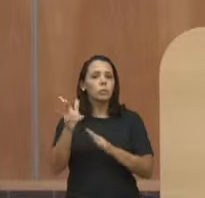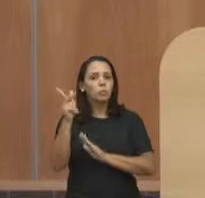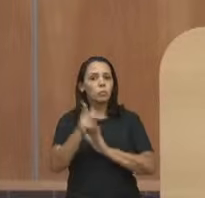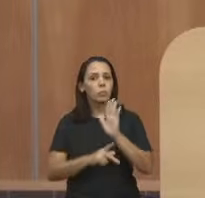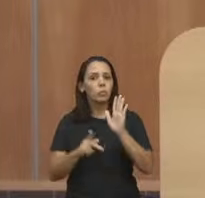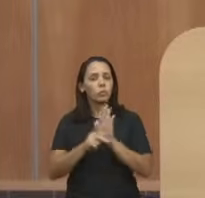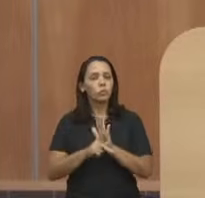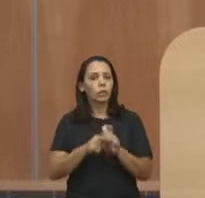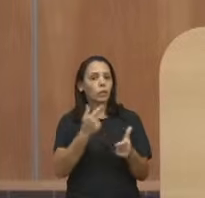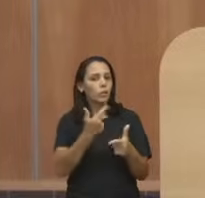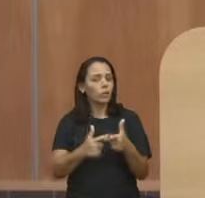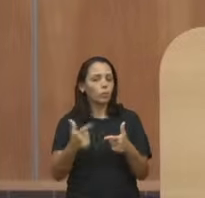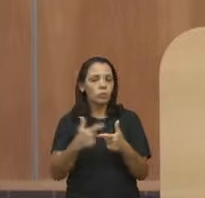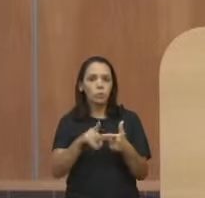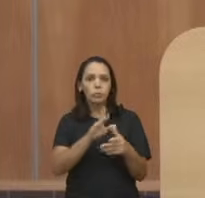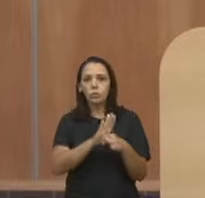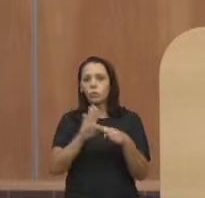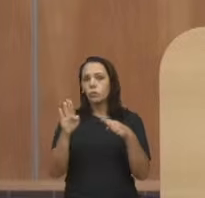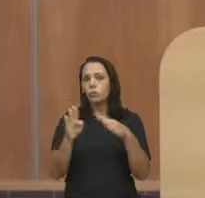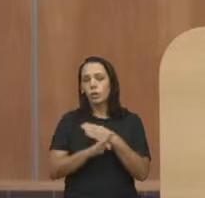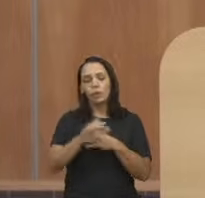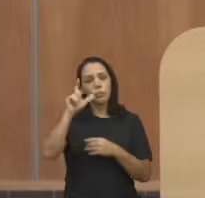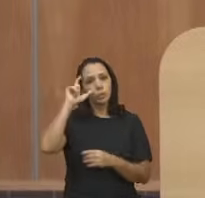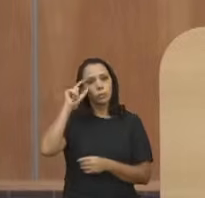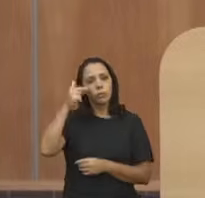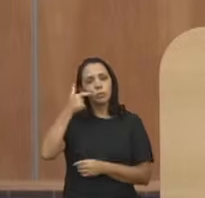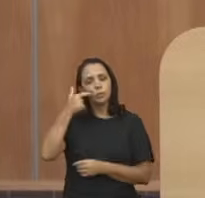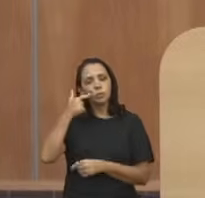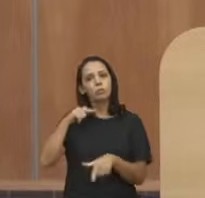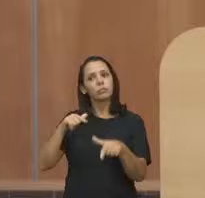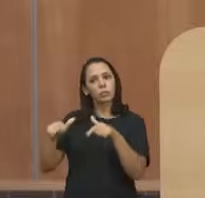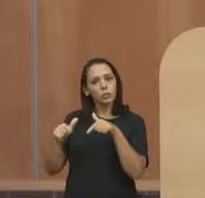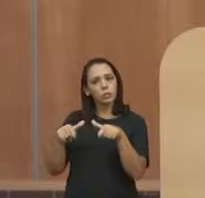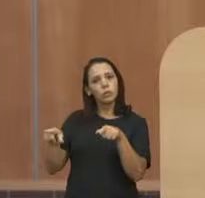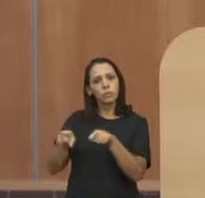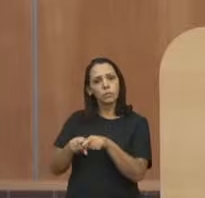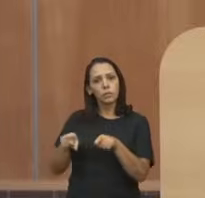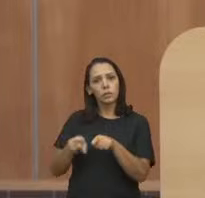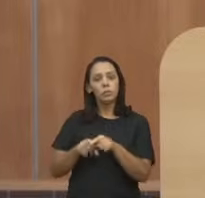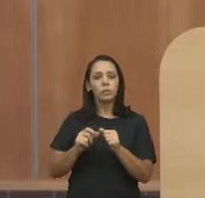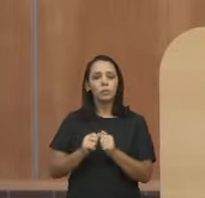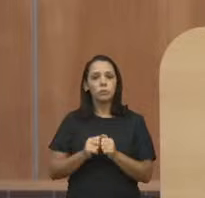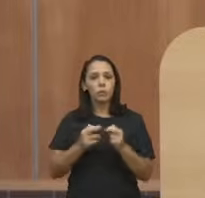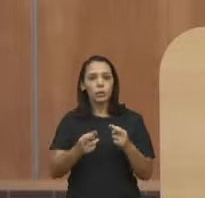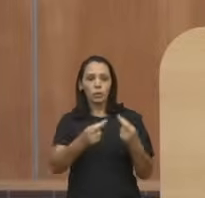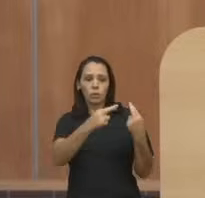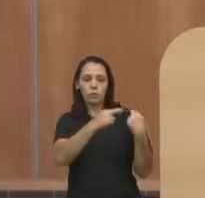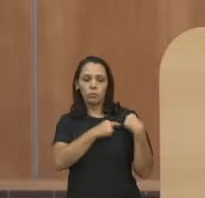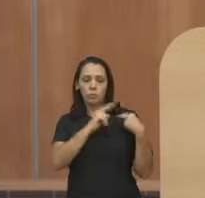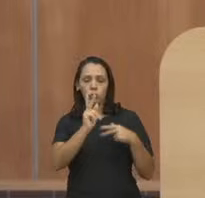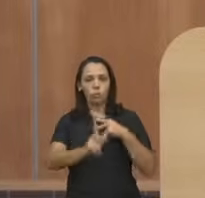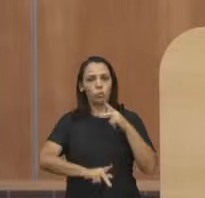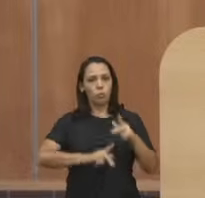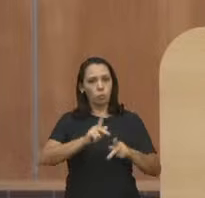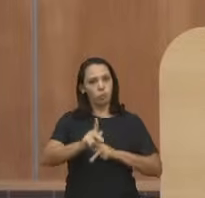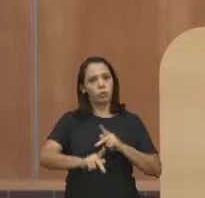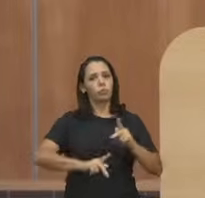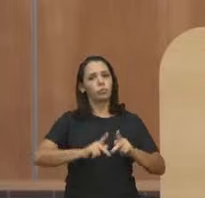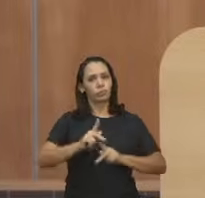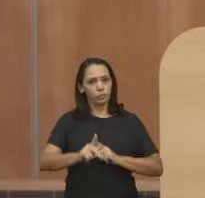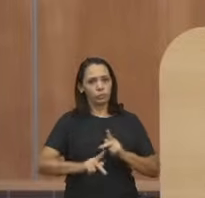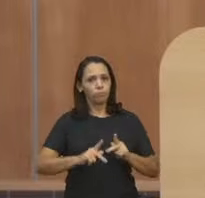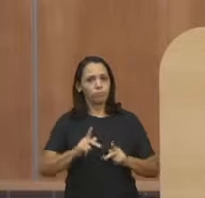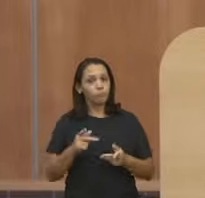que precisa, para que o prefeito possa fazer. Eu acho que é nesse sentido que a gente tem um respeito com o povo e com a população, para